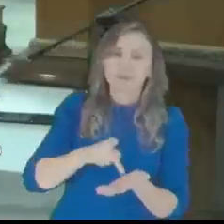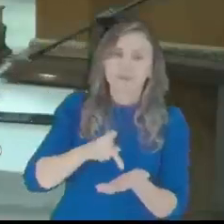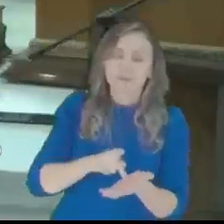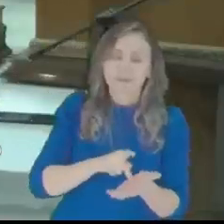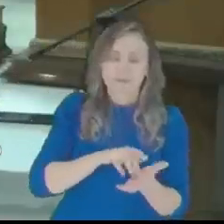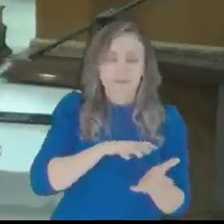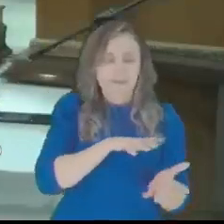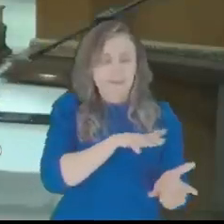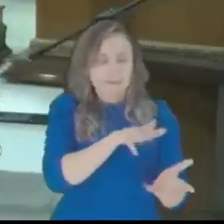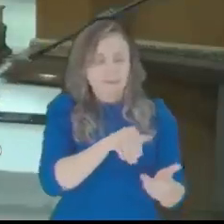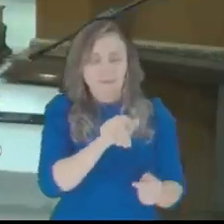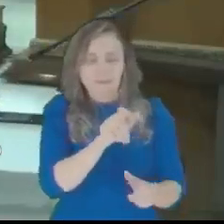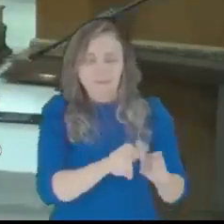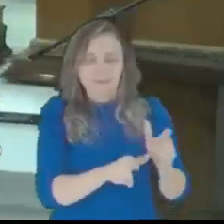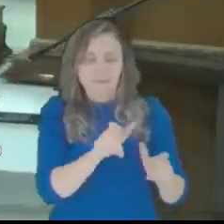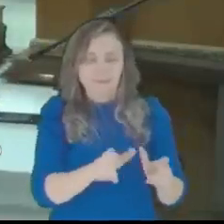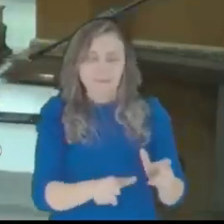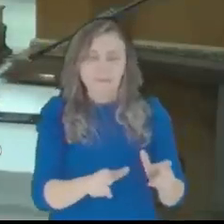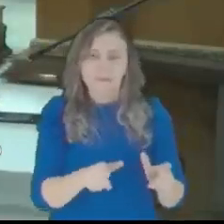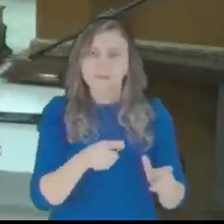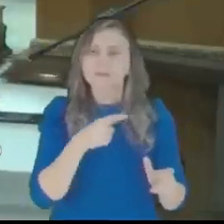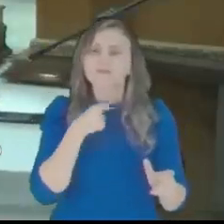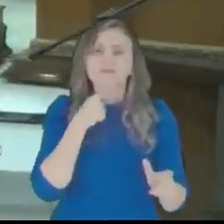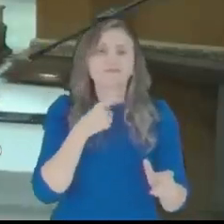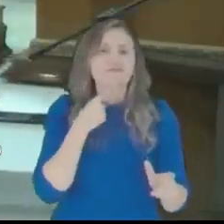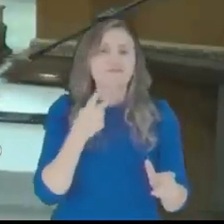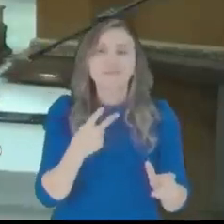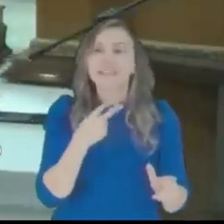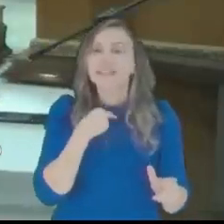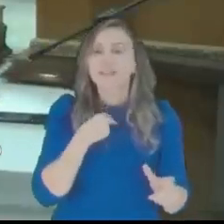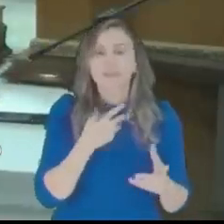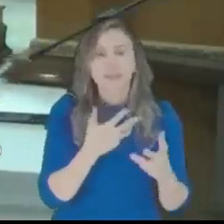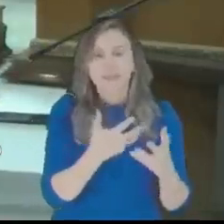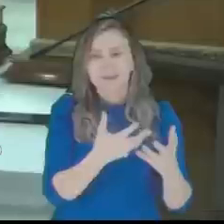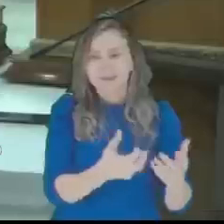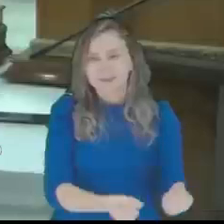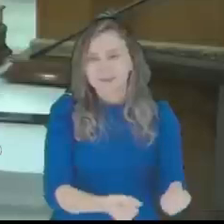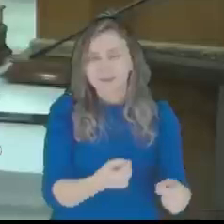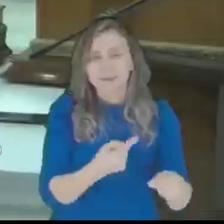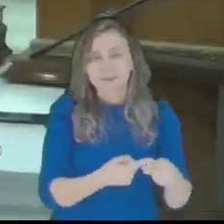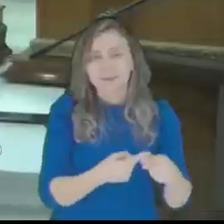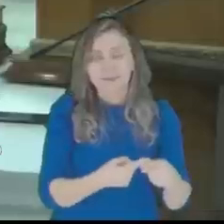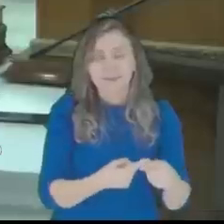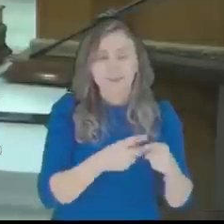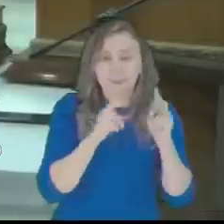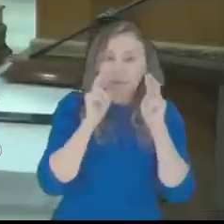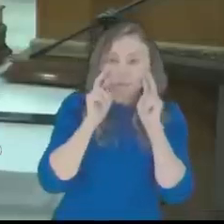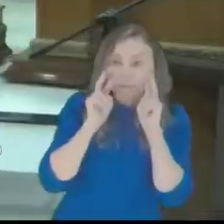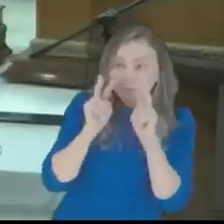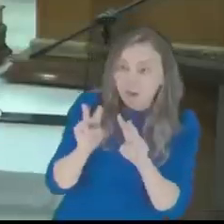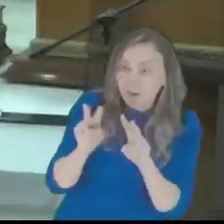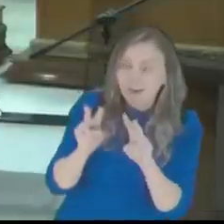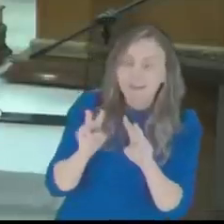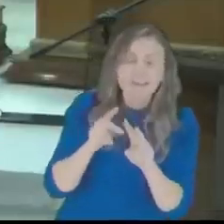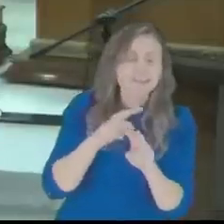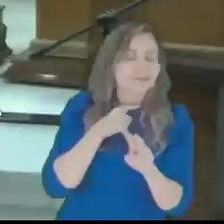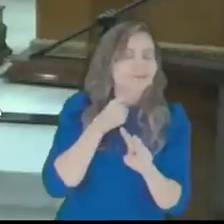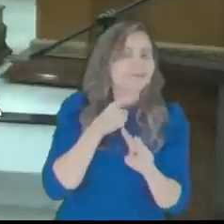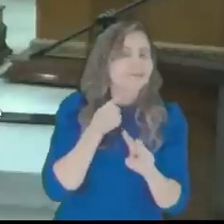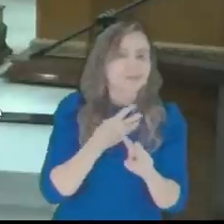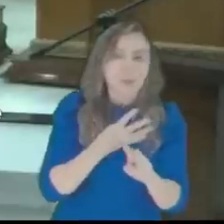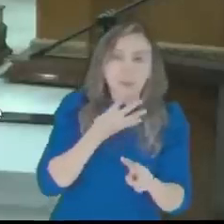não pode receber, porque não o vê, nem o